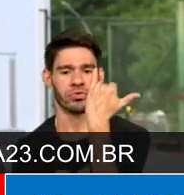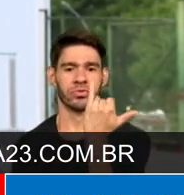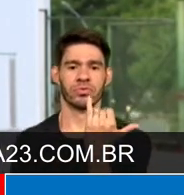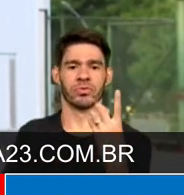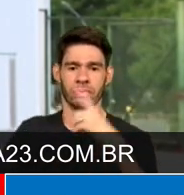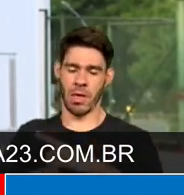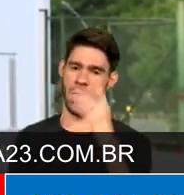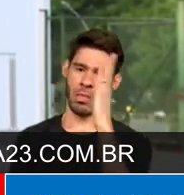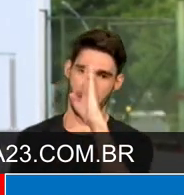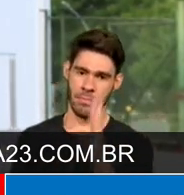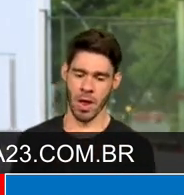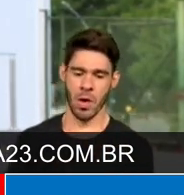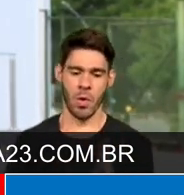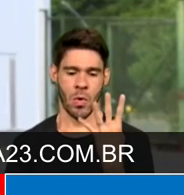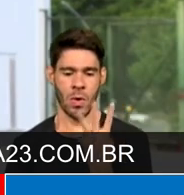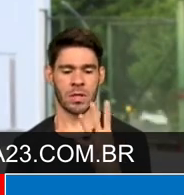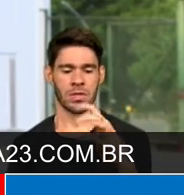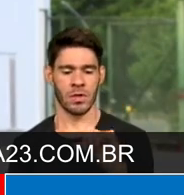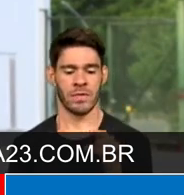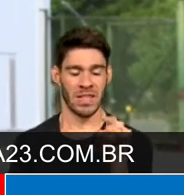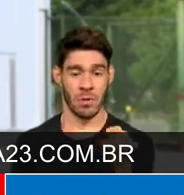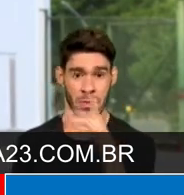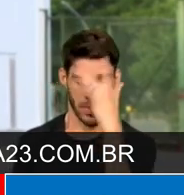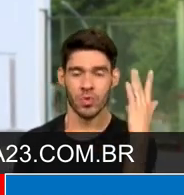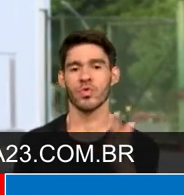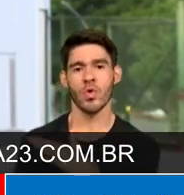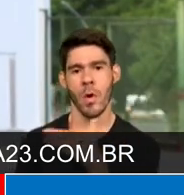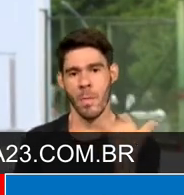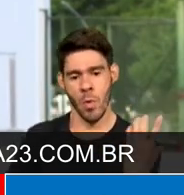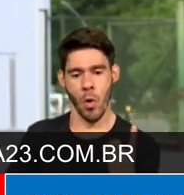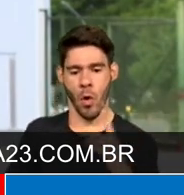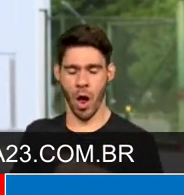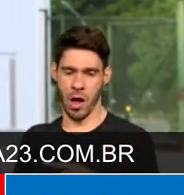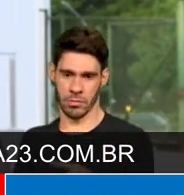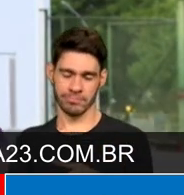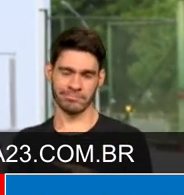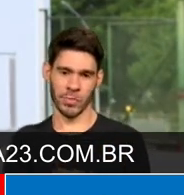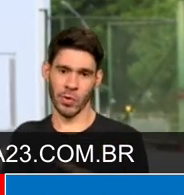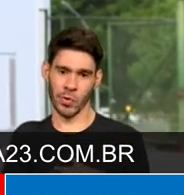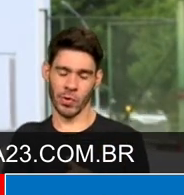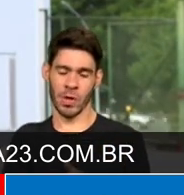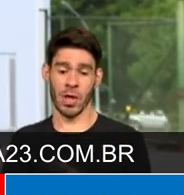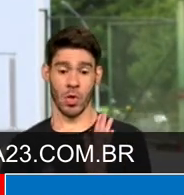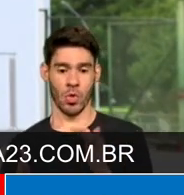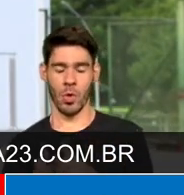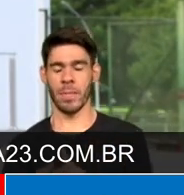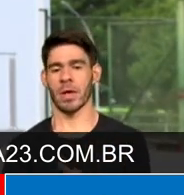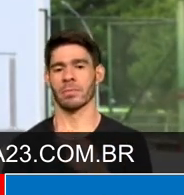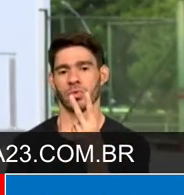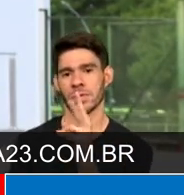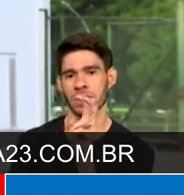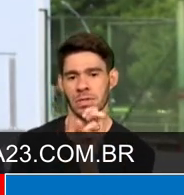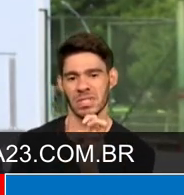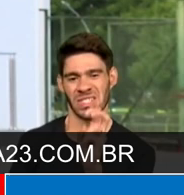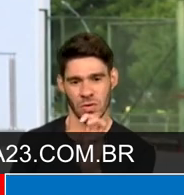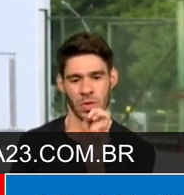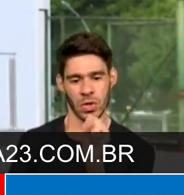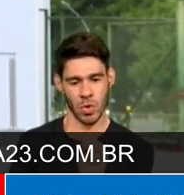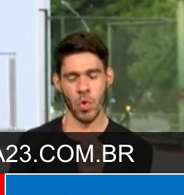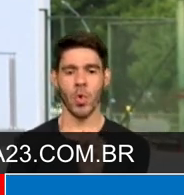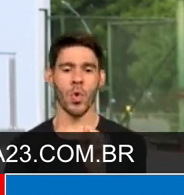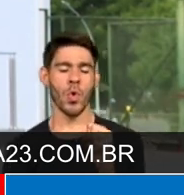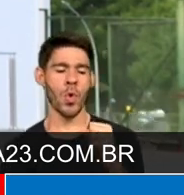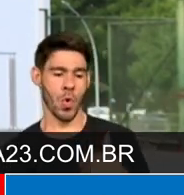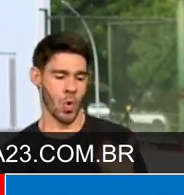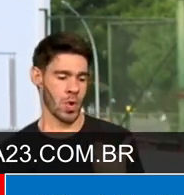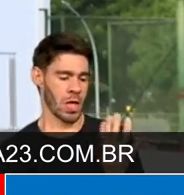Das 491 pessoas que morreram vítimas da doença este ano, pelo menos 258 tinham mais